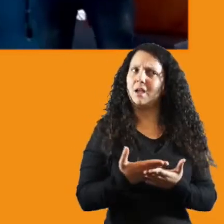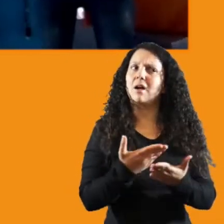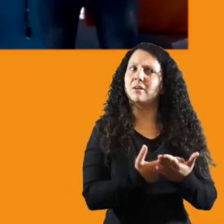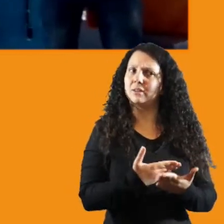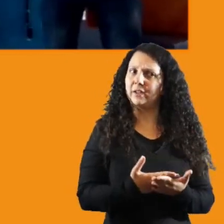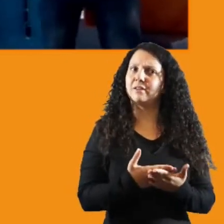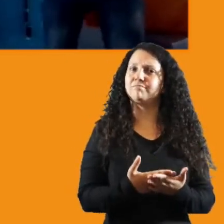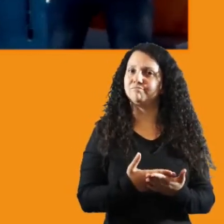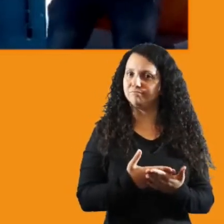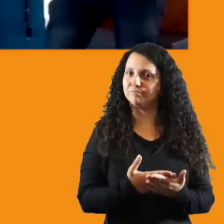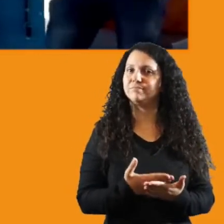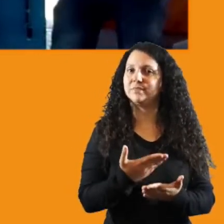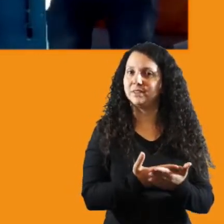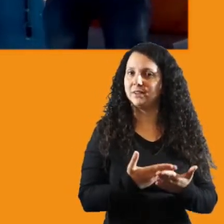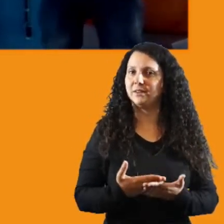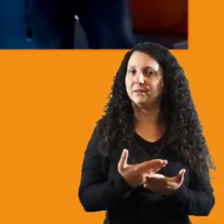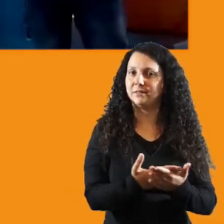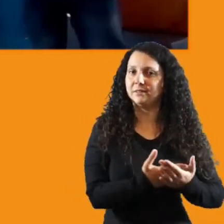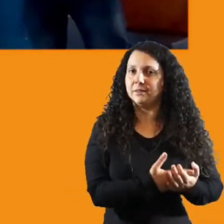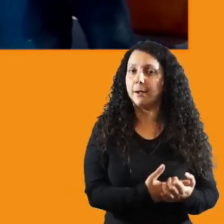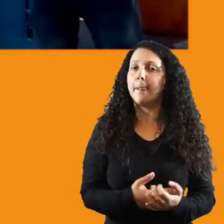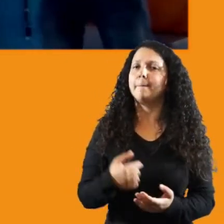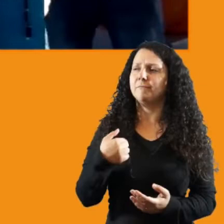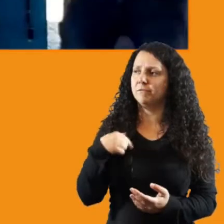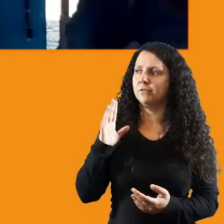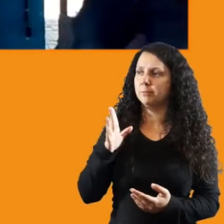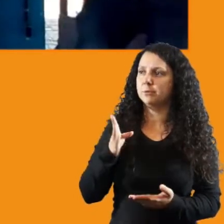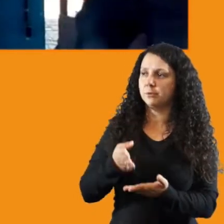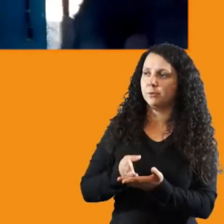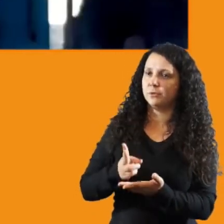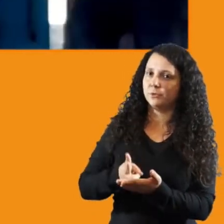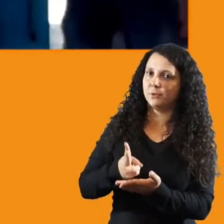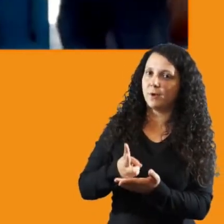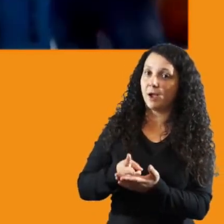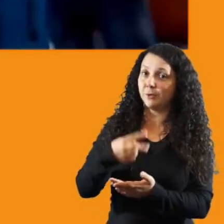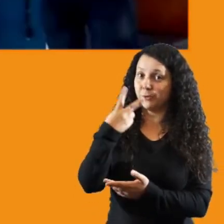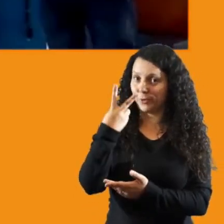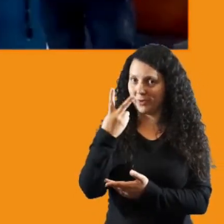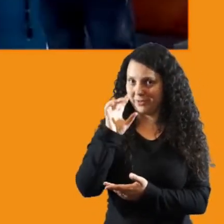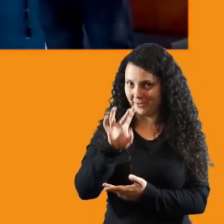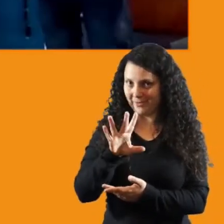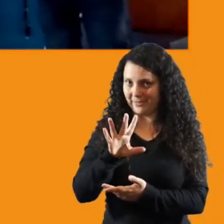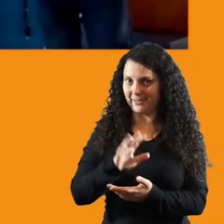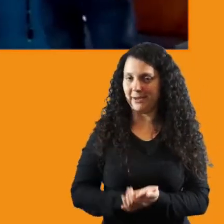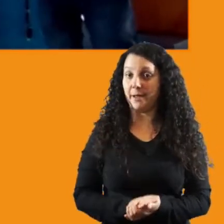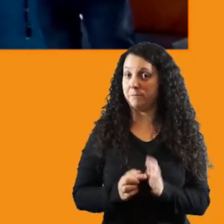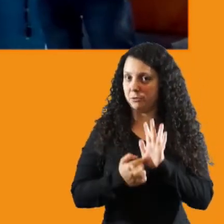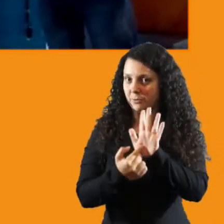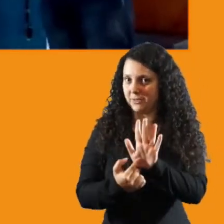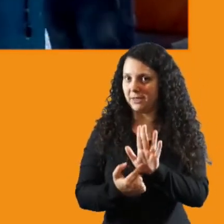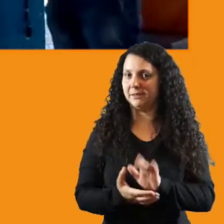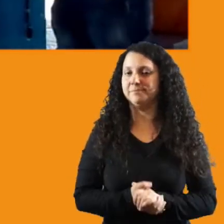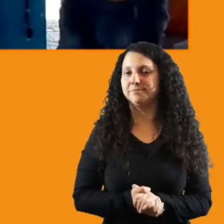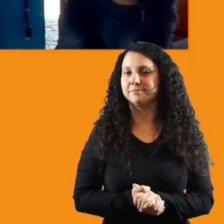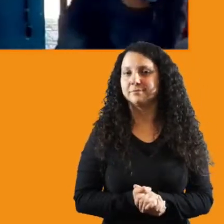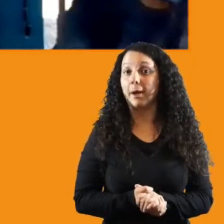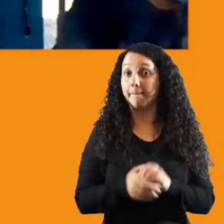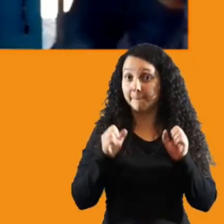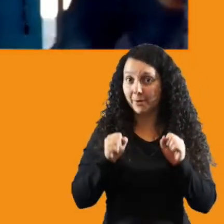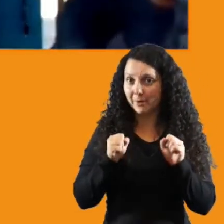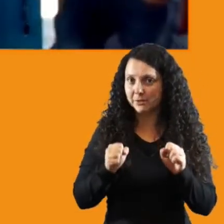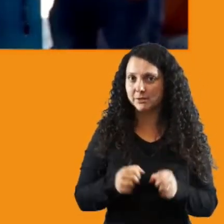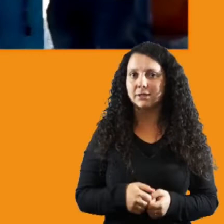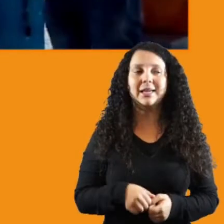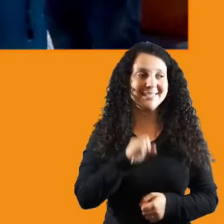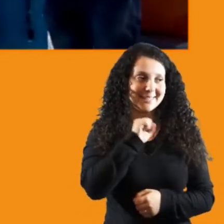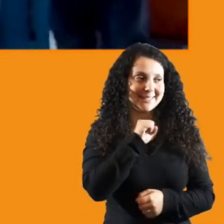mesmo. A gente só vai continuar com mais dois itens dois aqui, componentes só. E aí a gente faz a demonstração para ti. Toca em ficha. Pode ser? Bora. Vamos lá. Então,